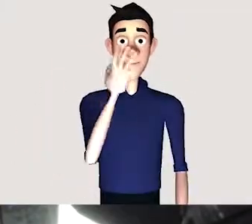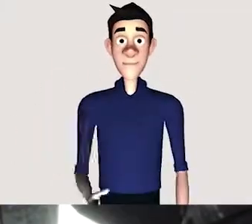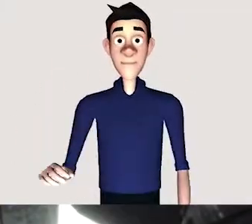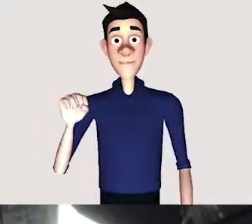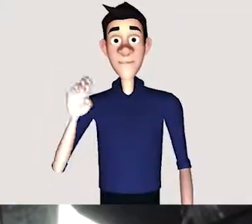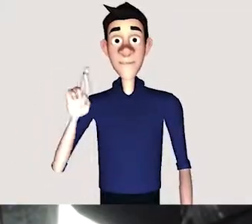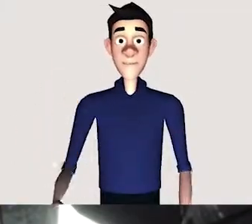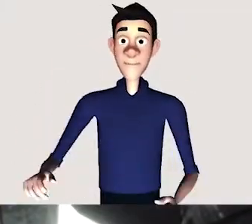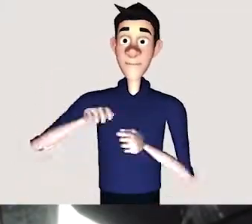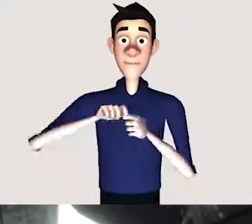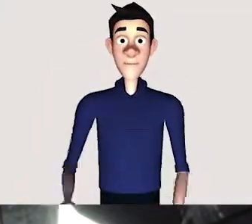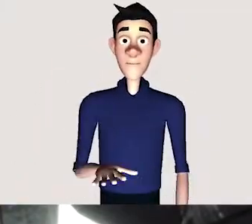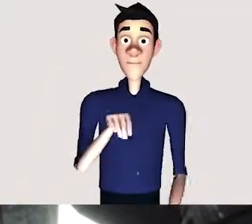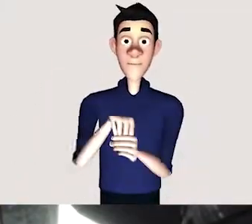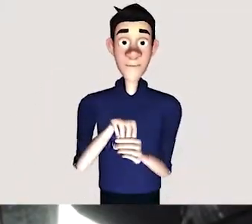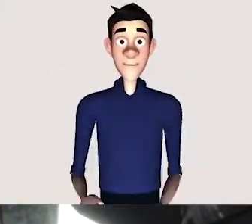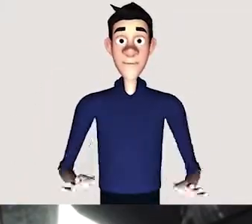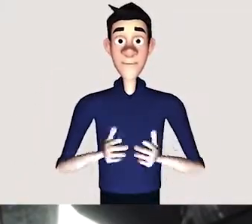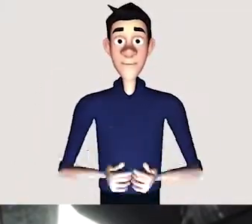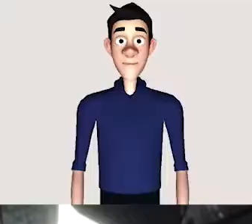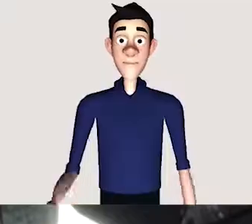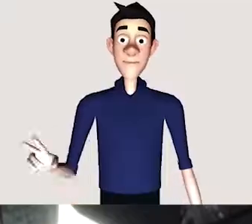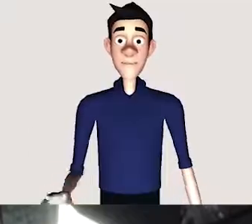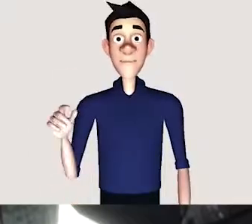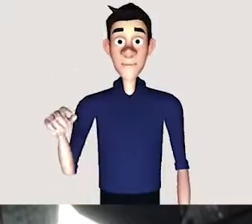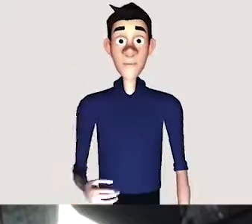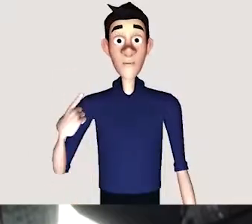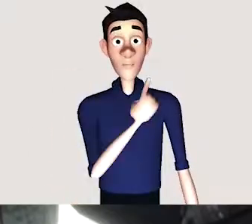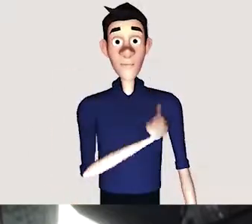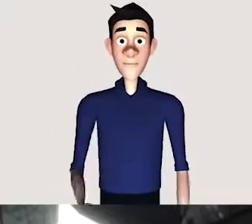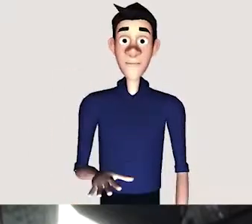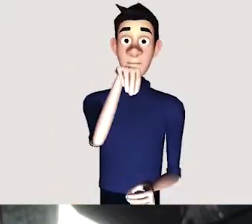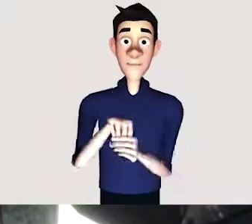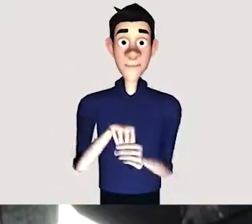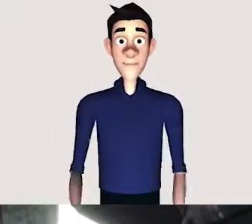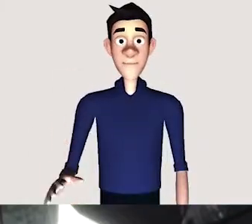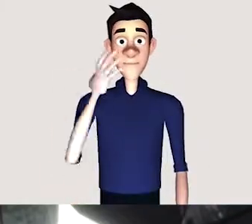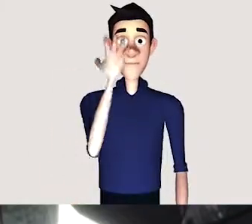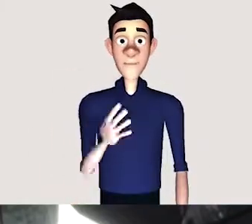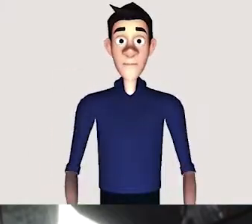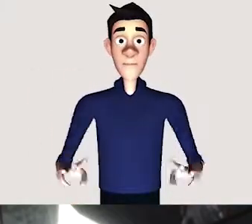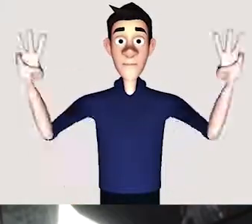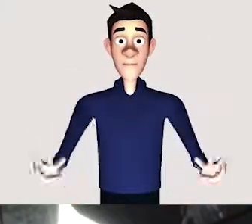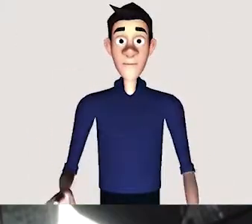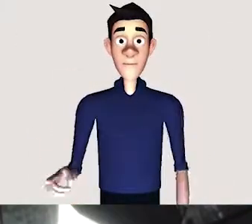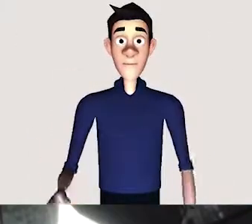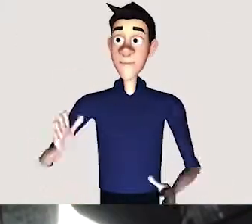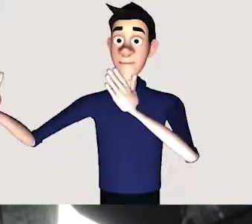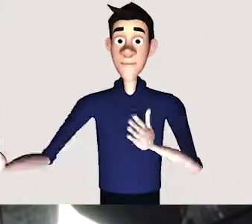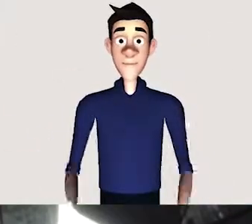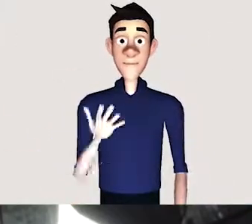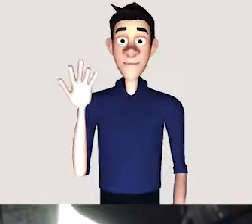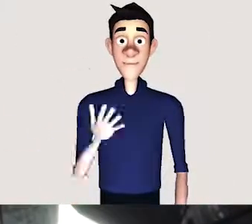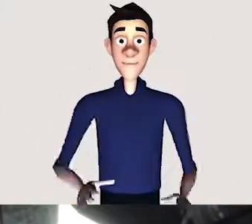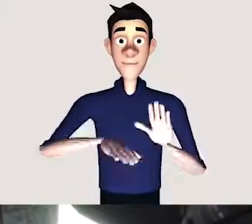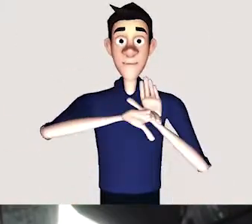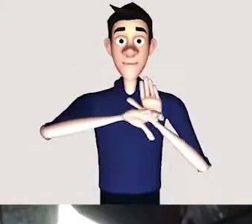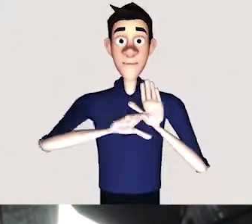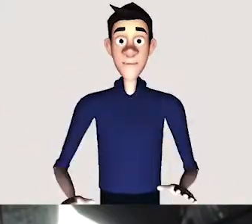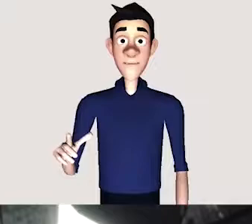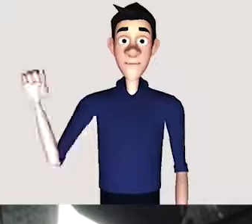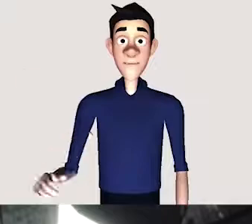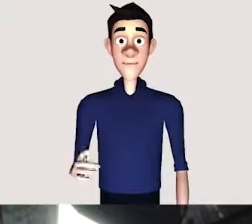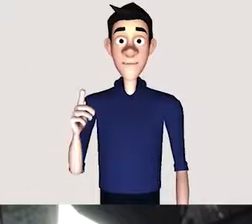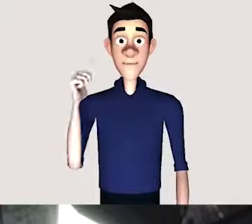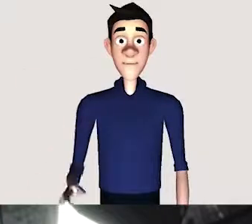produzir delimitações. E toda vez que nós delimitamos, definimos o museu, ele escapa pelas